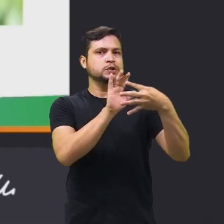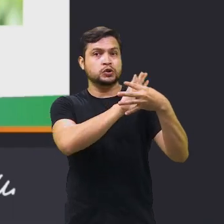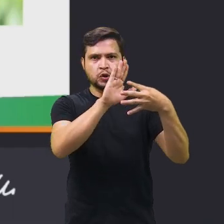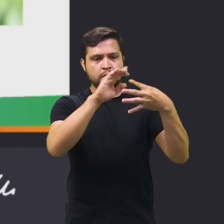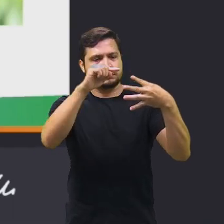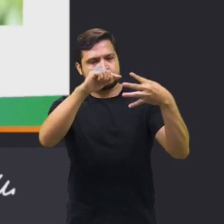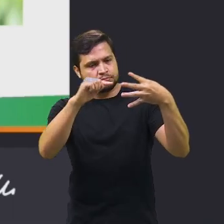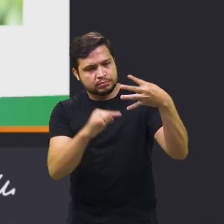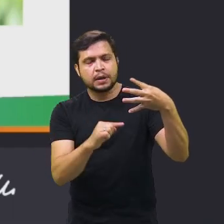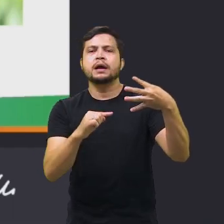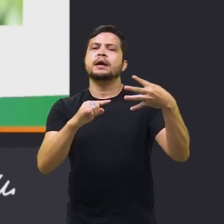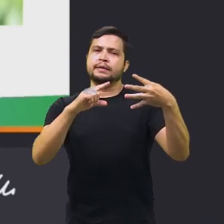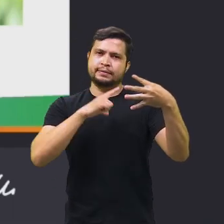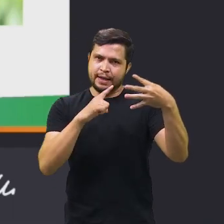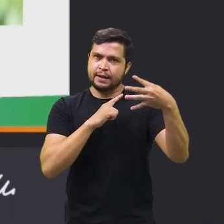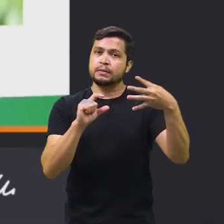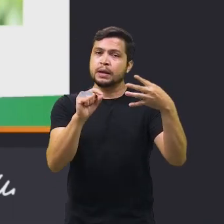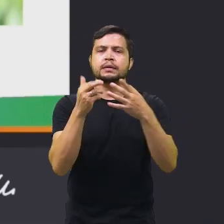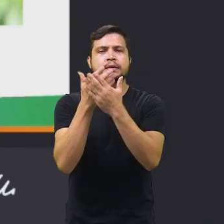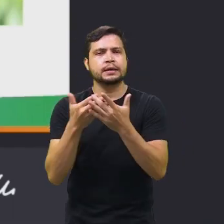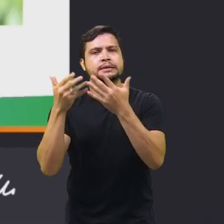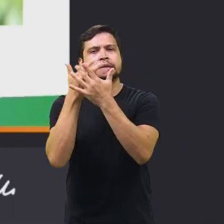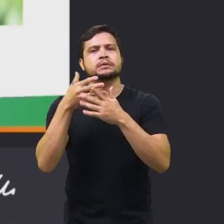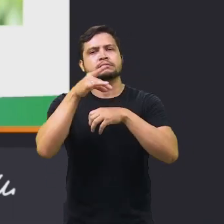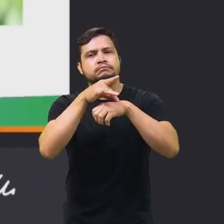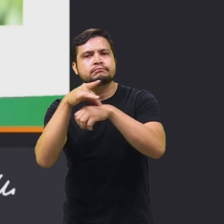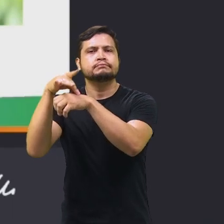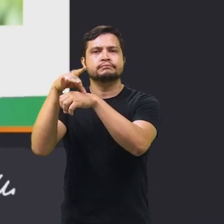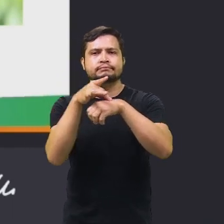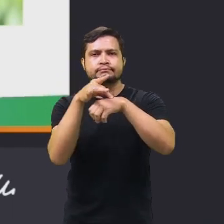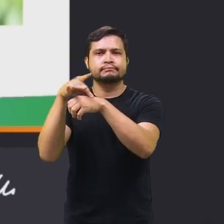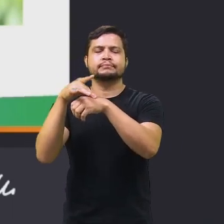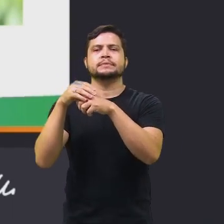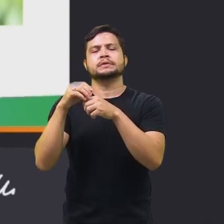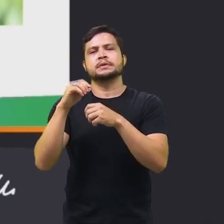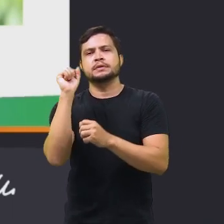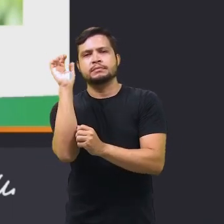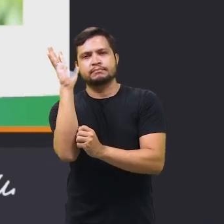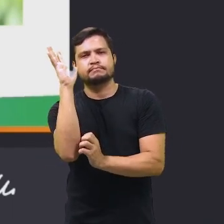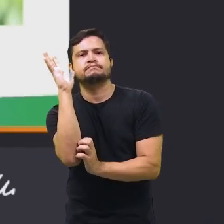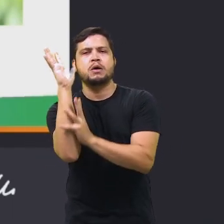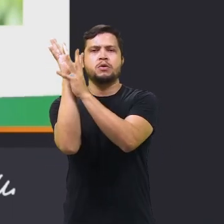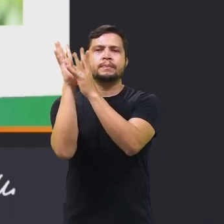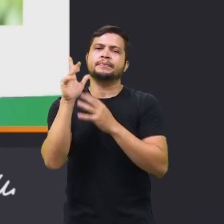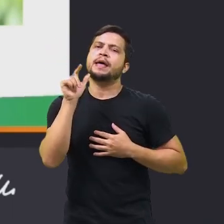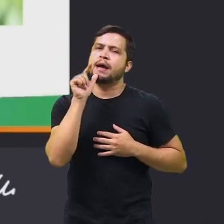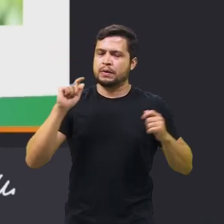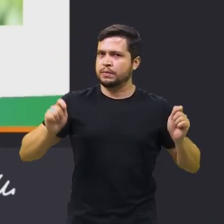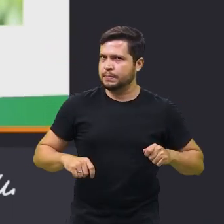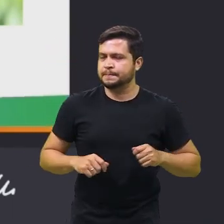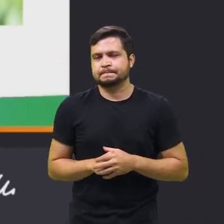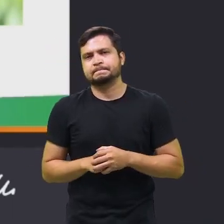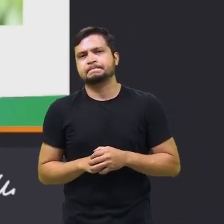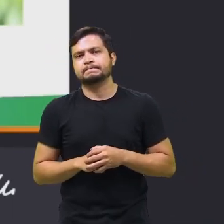Todas as outras possuem tecido condutor. E aí a gente tem que elas são essas plantas vasculares, elas